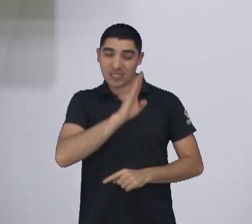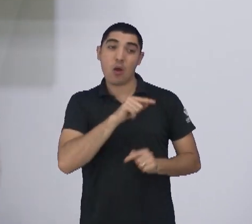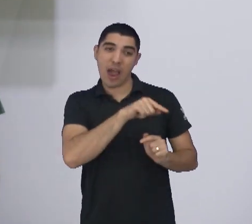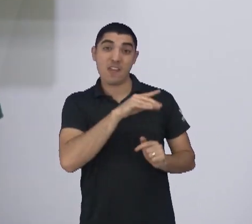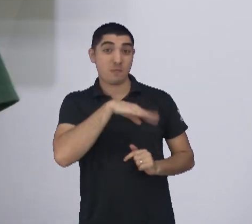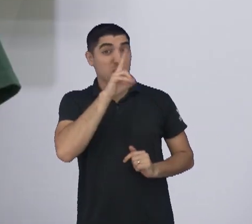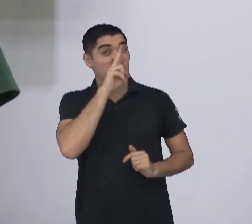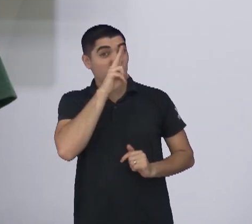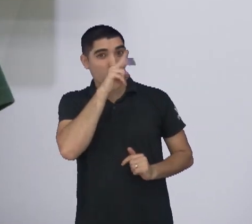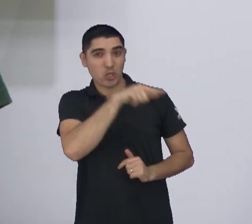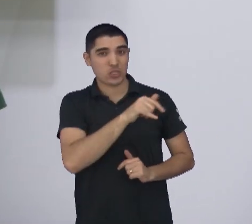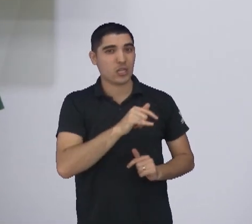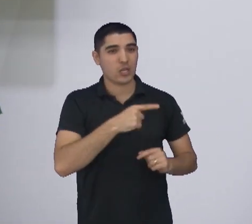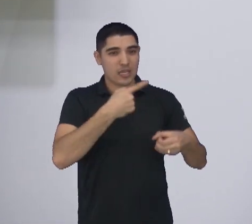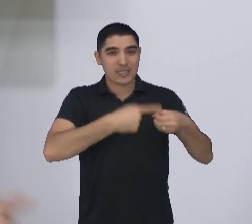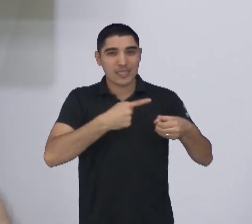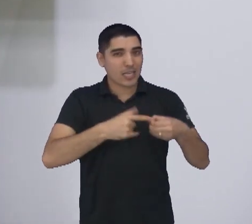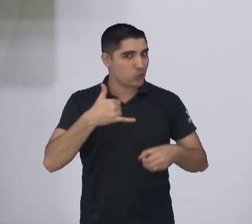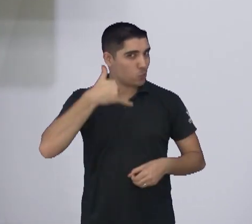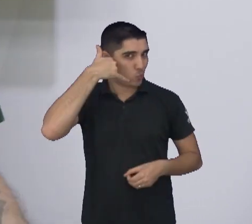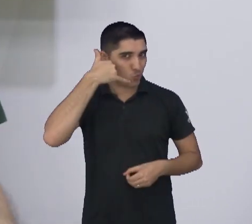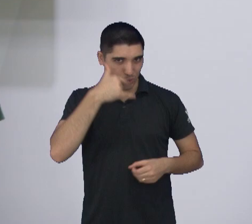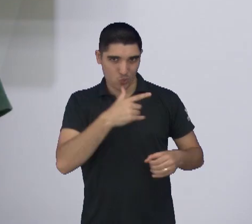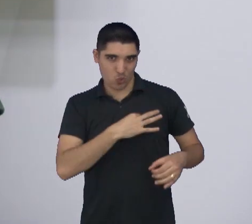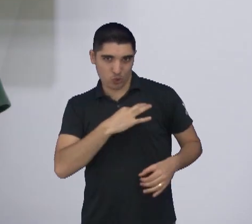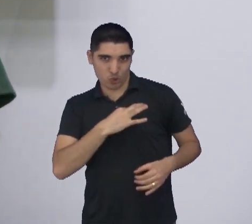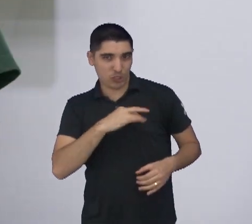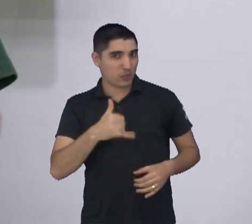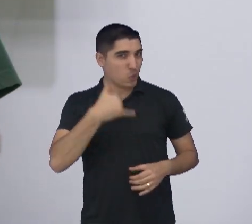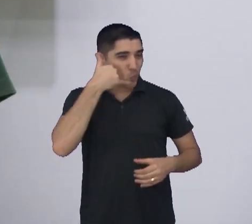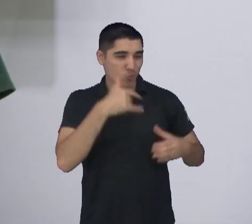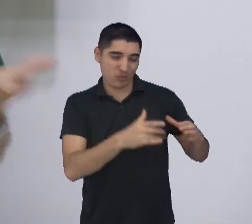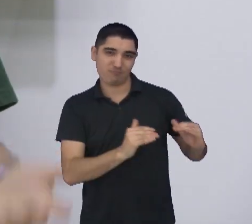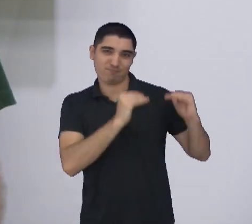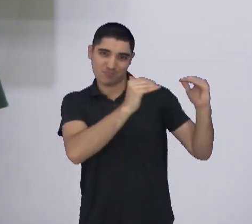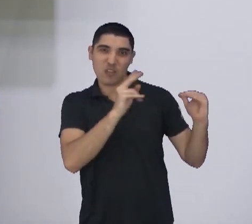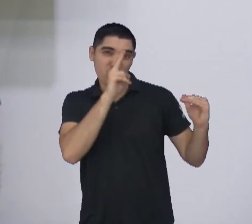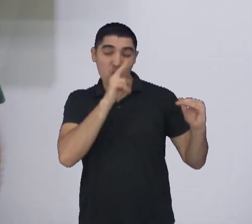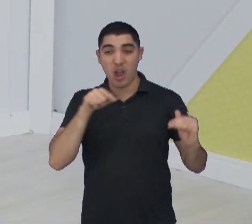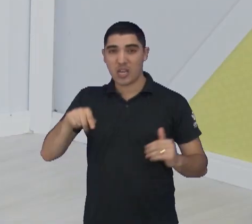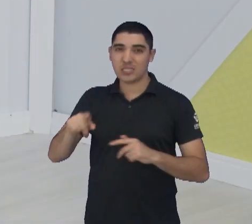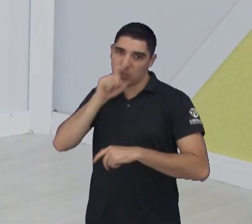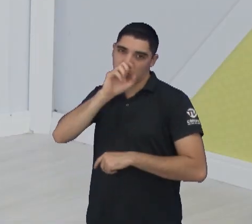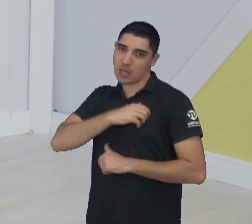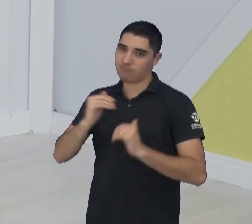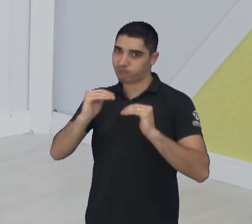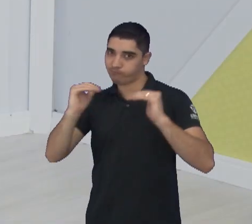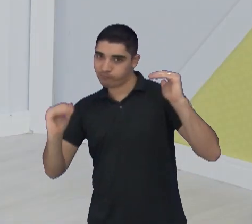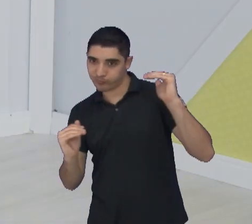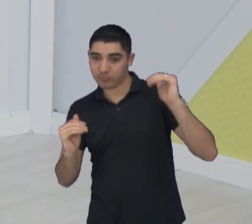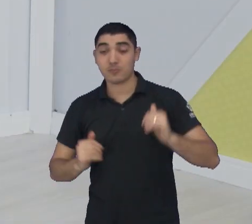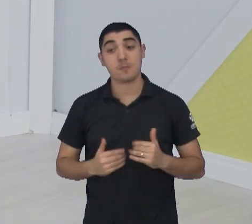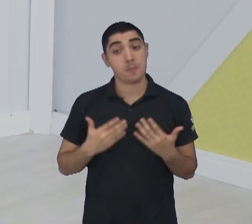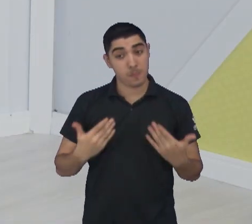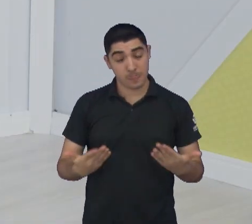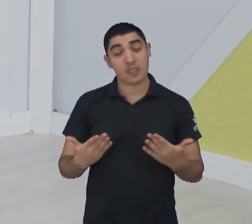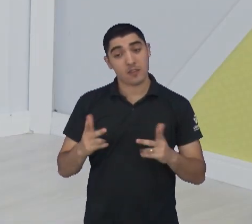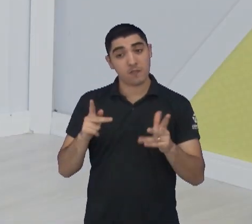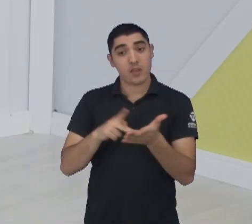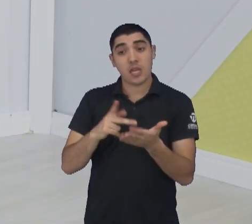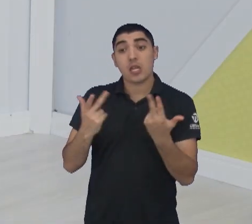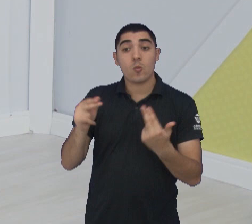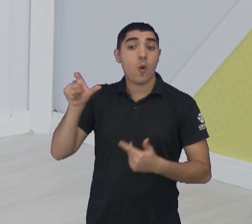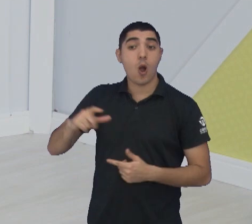mais, né? Então chama mais atenção mesmo para o jogador ir para o Ituano, é uma vitrine a mais, uma vitrine maior. Né? Sem dúvida alguma. E aqui é a mesma situação do